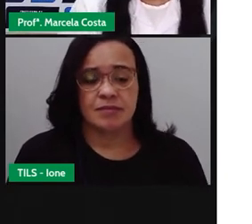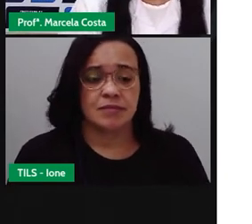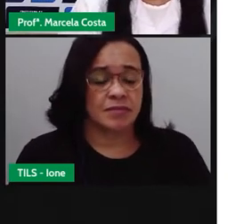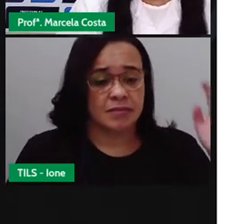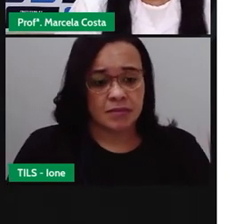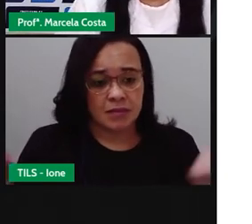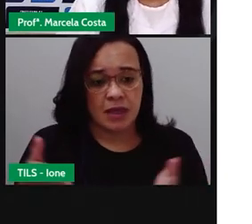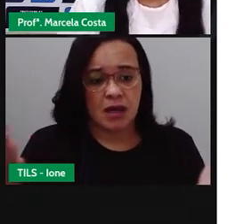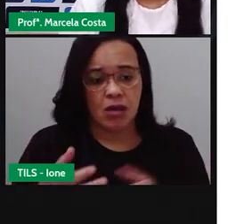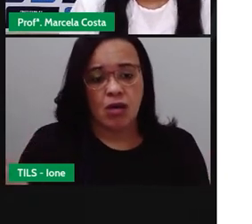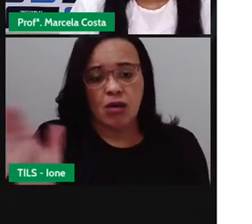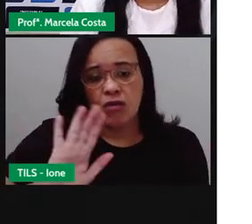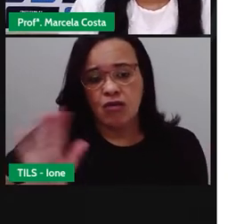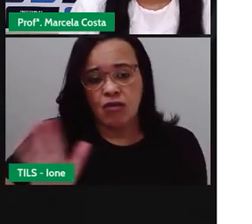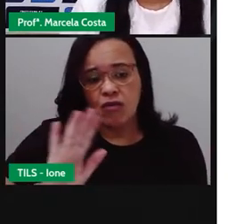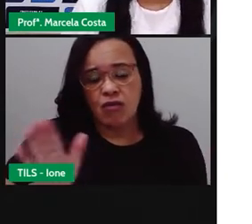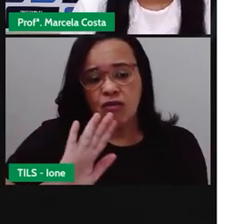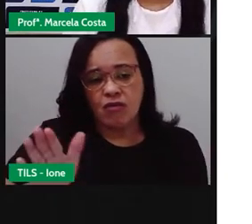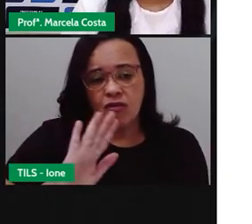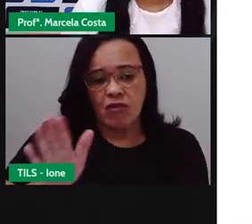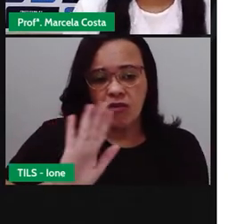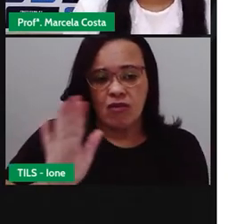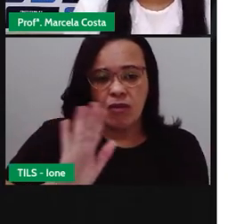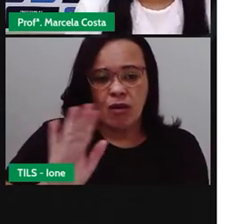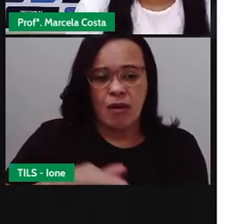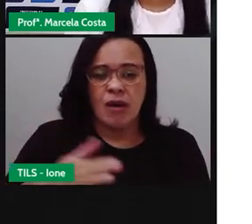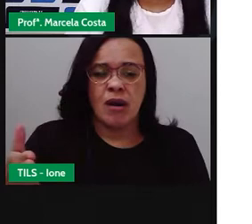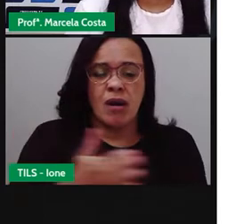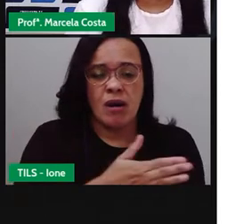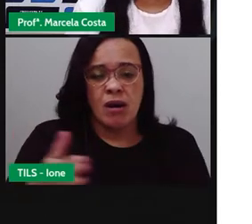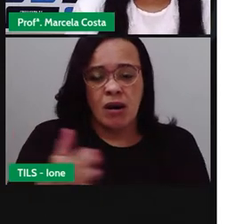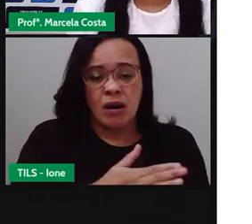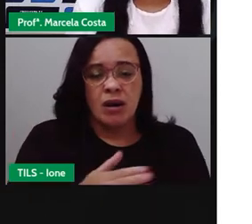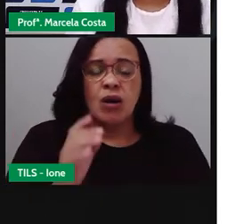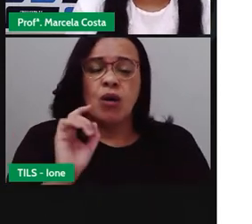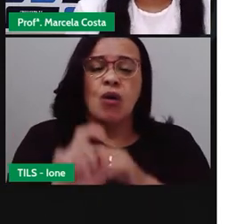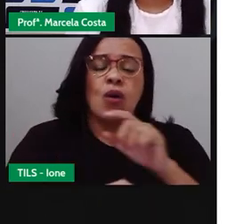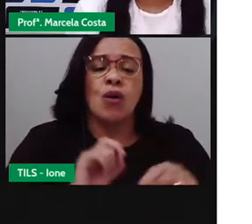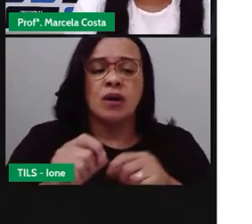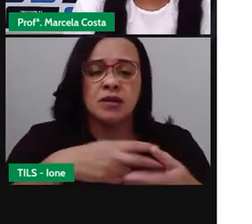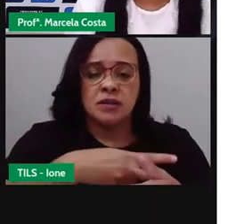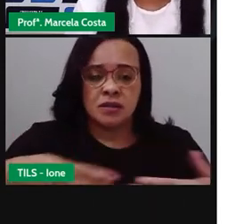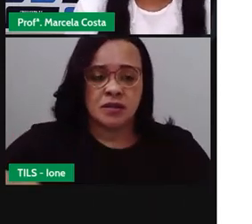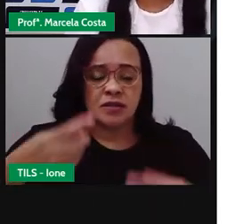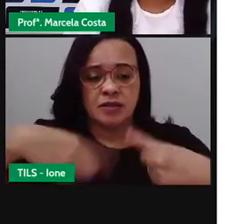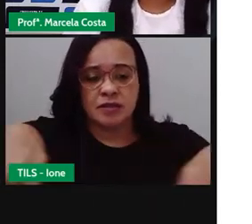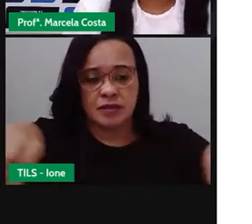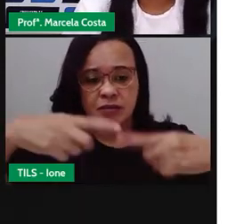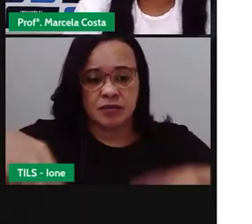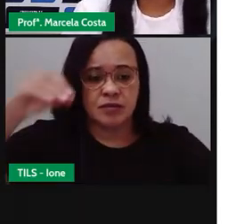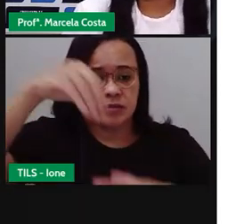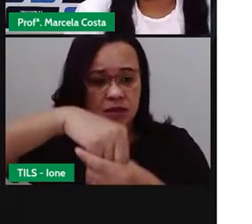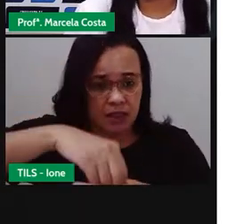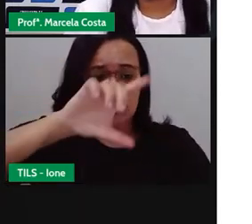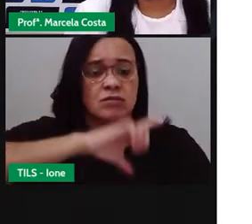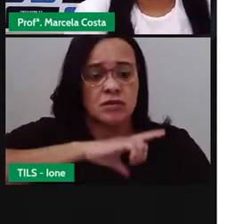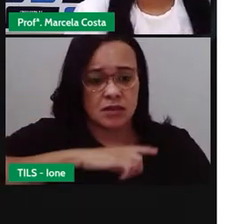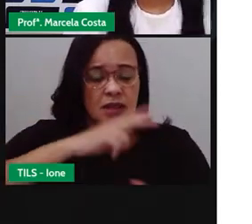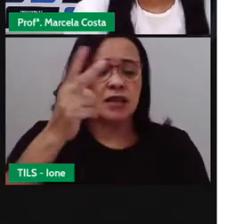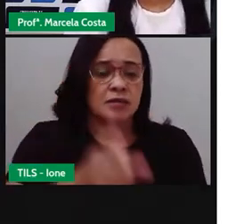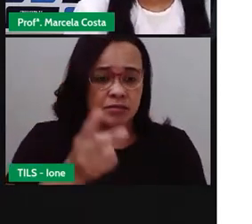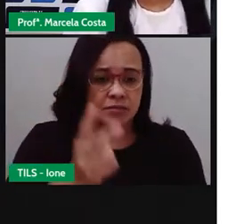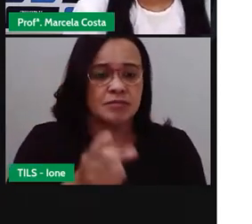Agora, crianças, quero mostrar para vocês alguns desses instrumentos que estão presentes nesses ritmos musicais que a